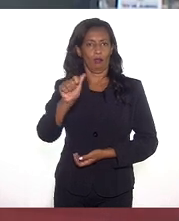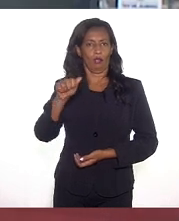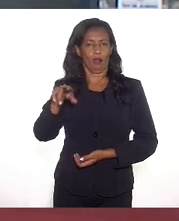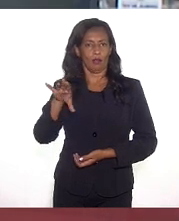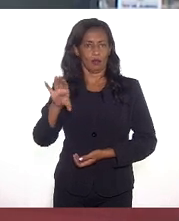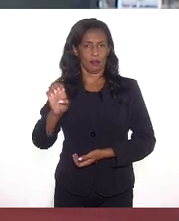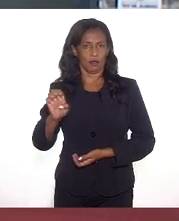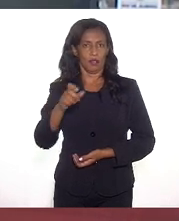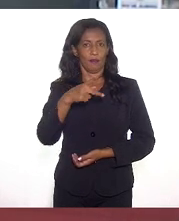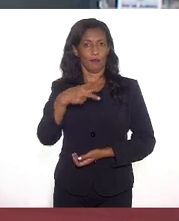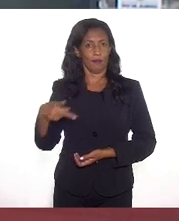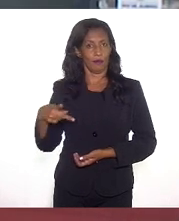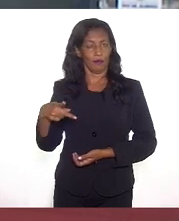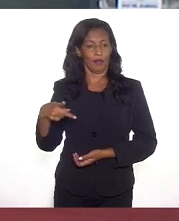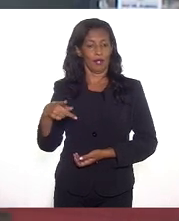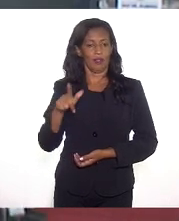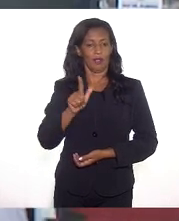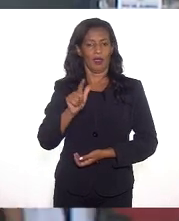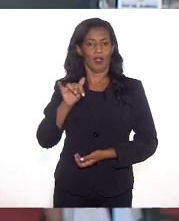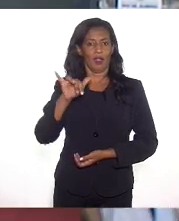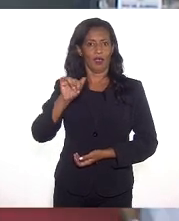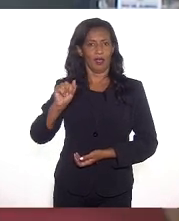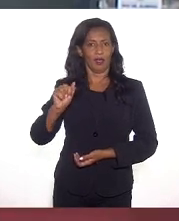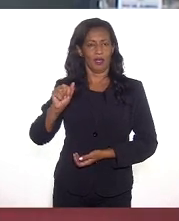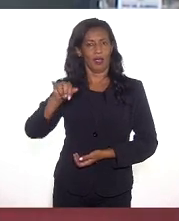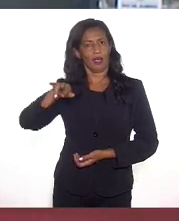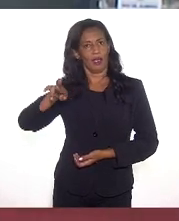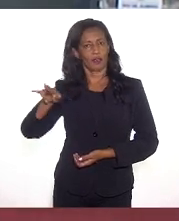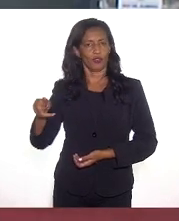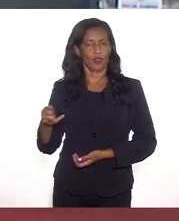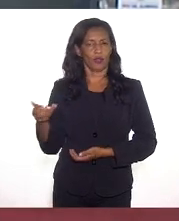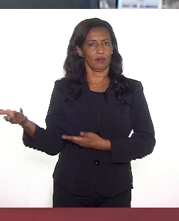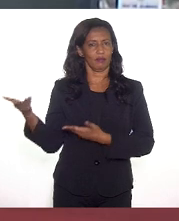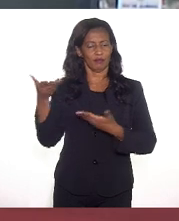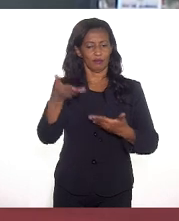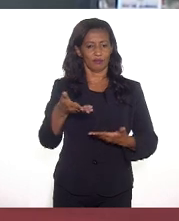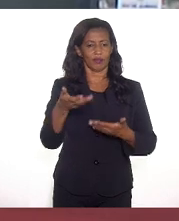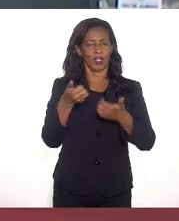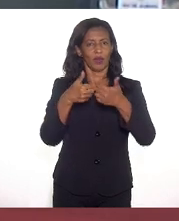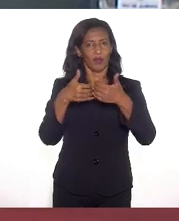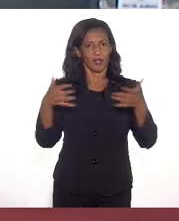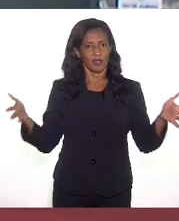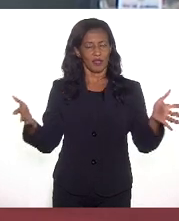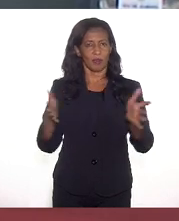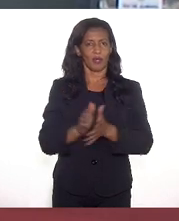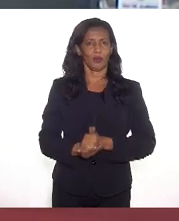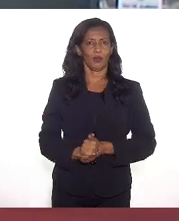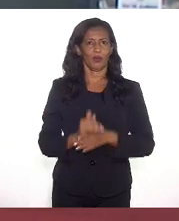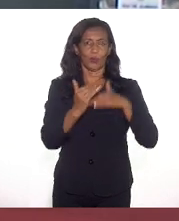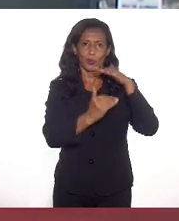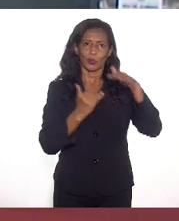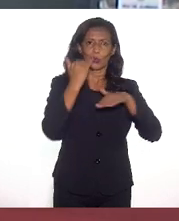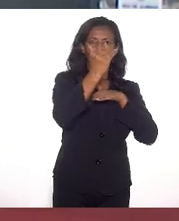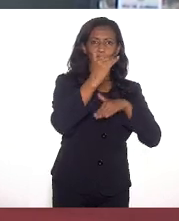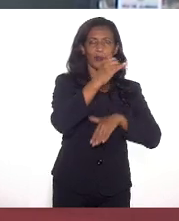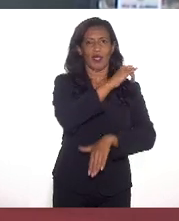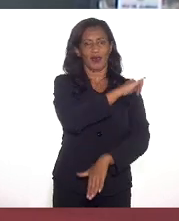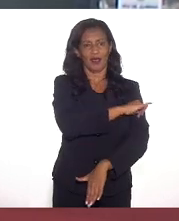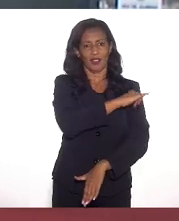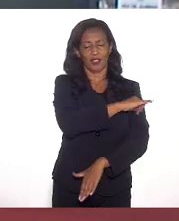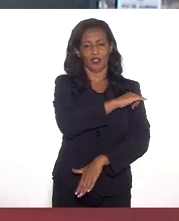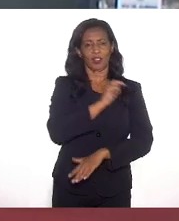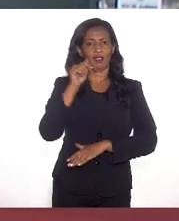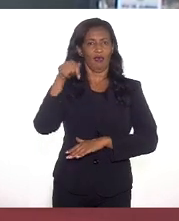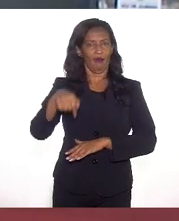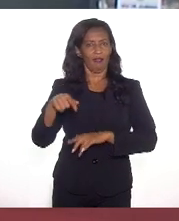Palhares, presidente da Liga RJ, para subir ao palco. Para o lançamento do Supera Rio, Supera RJ aqui na quadra